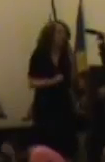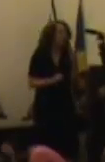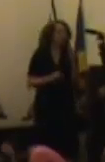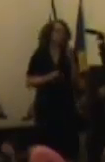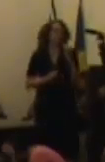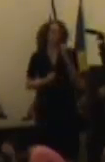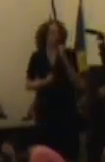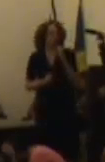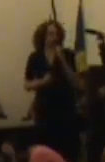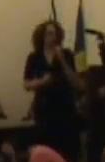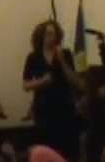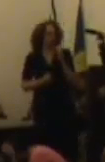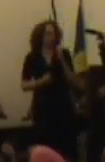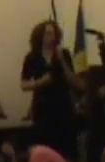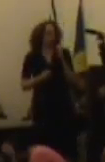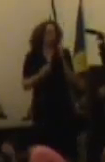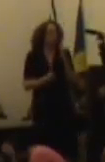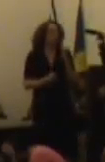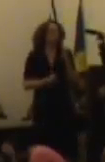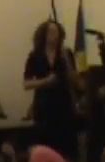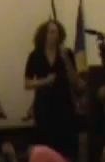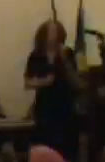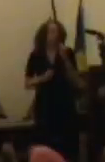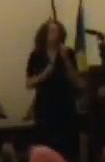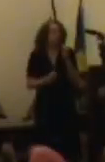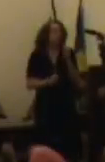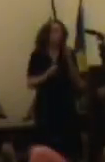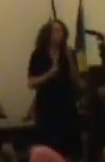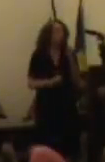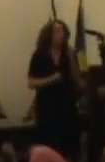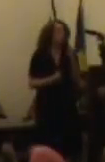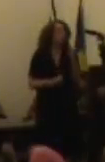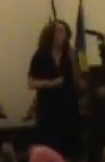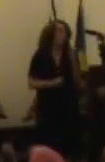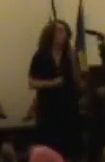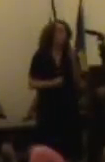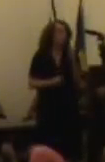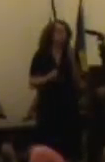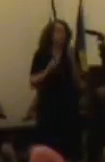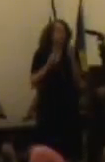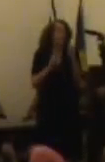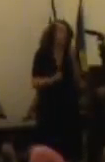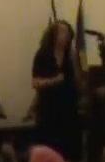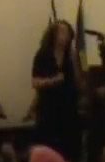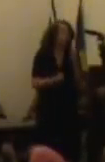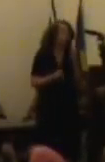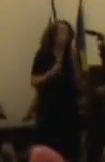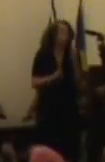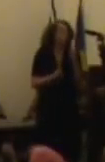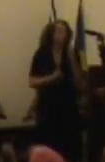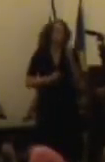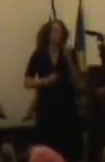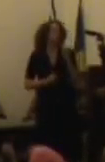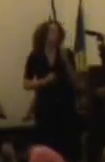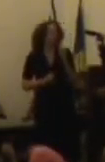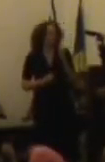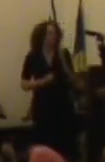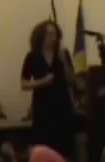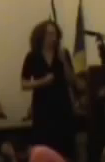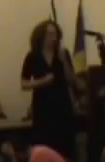esvaziar as mobilizações, tenta fazer com que as pessoas tenham medo de ir